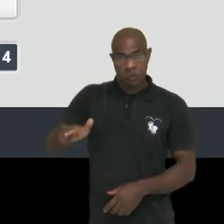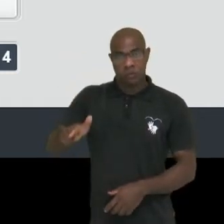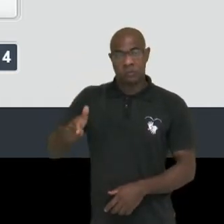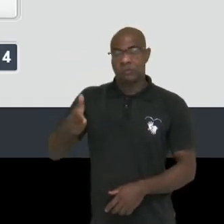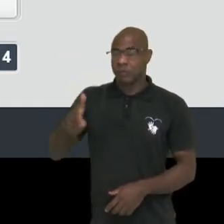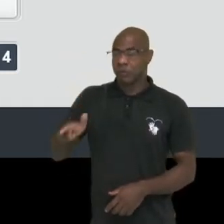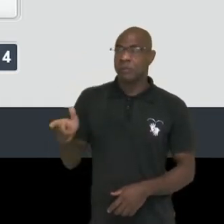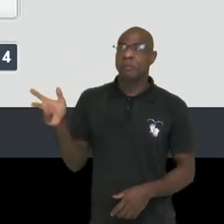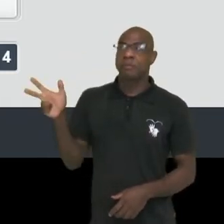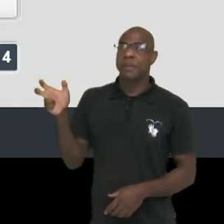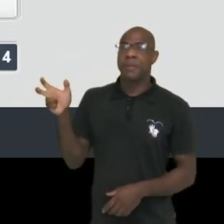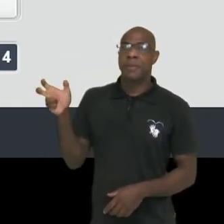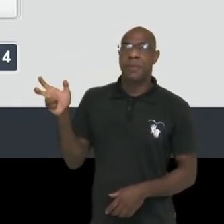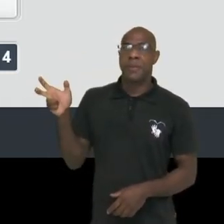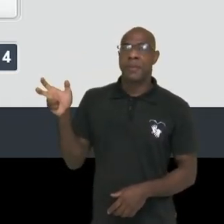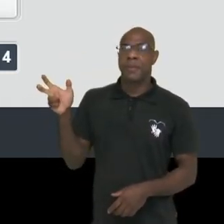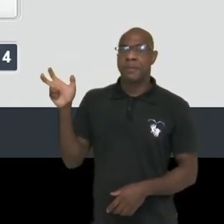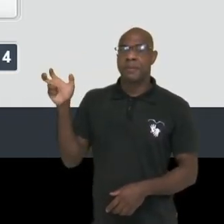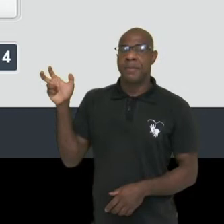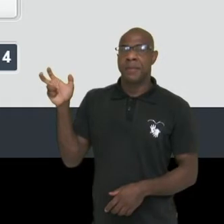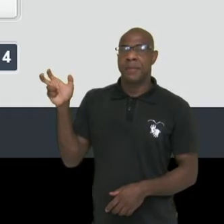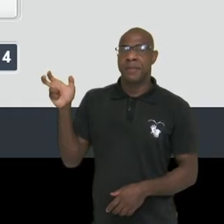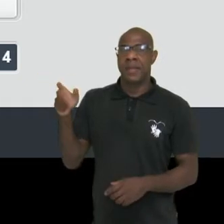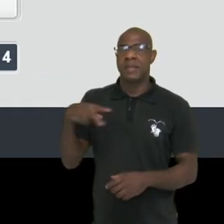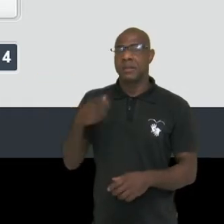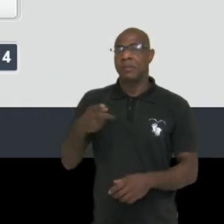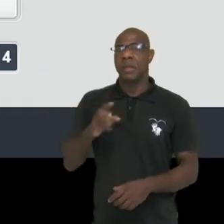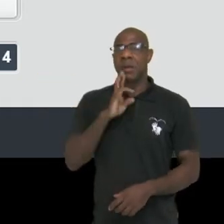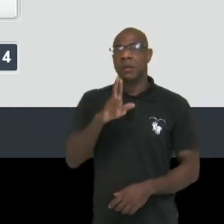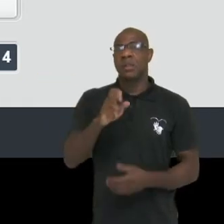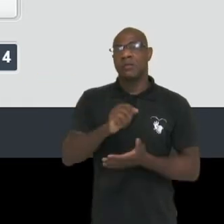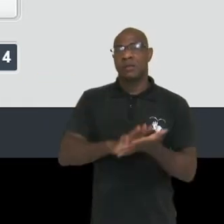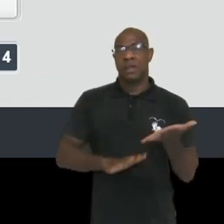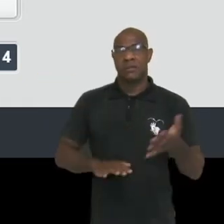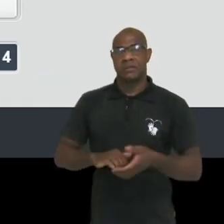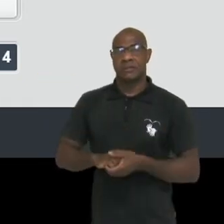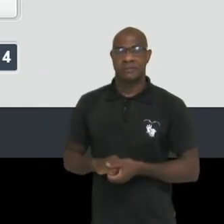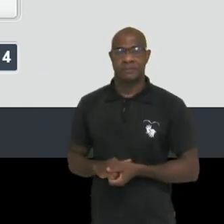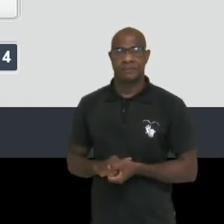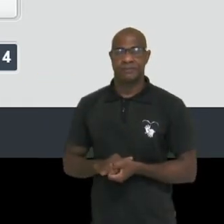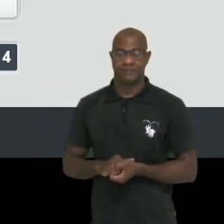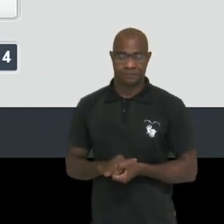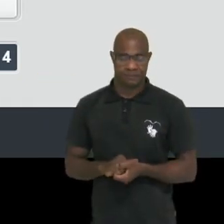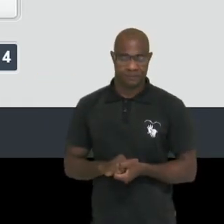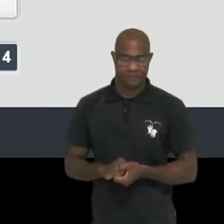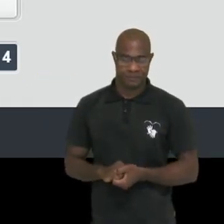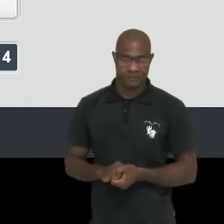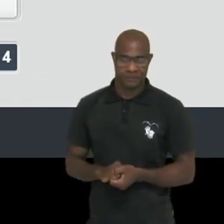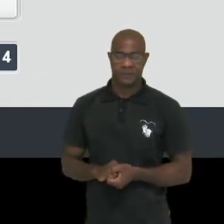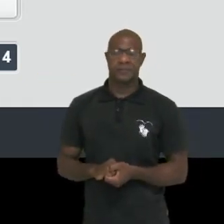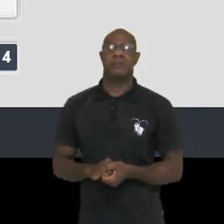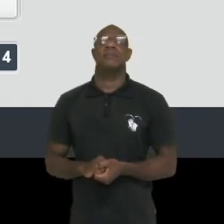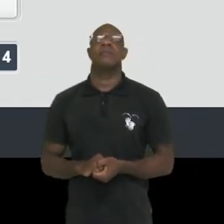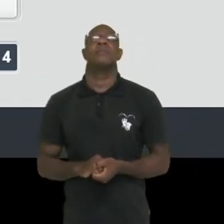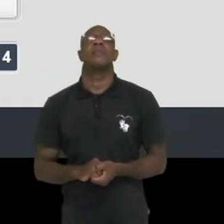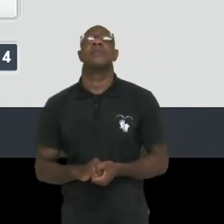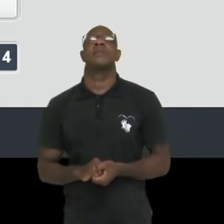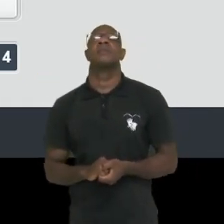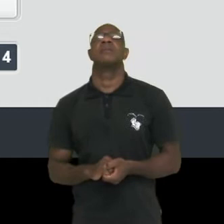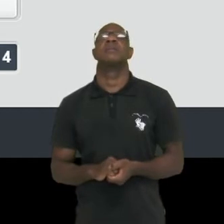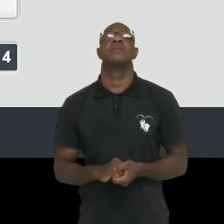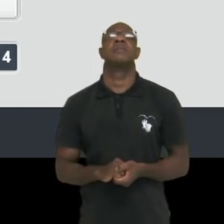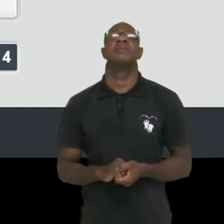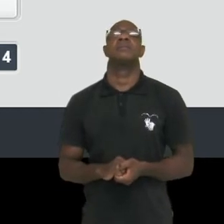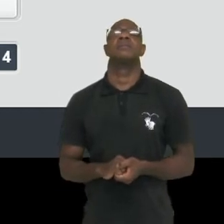vez para familiarizar o áudio e depois para poder responder o exercício. So, what do you like to do in your free